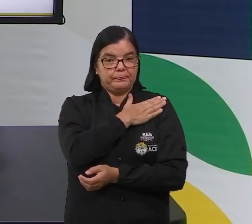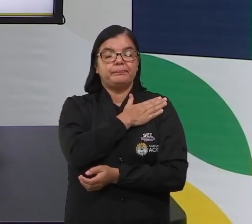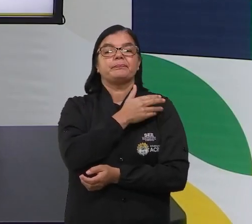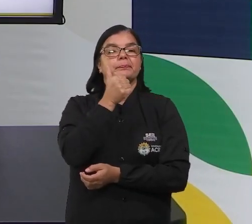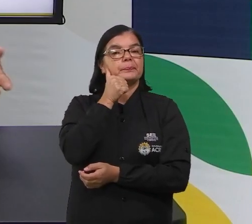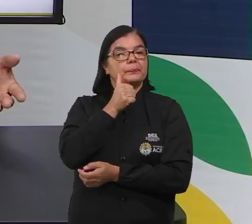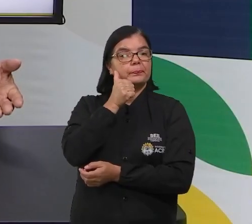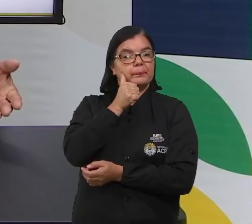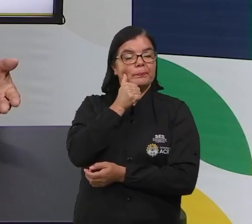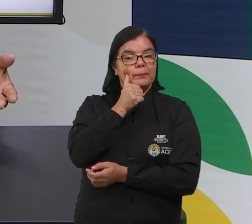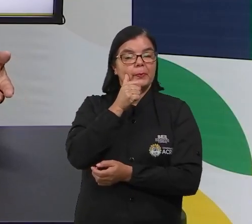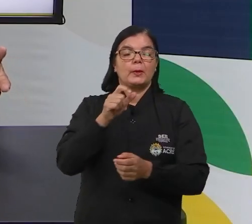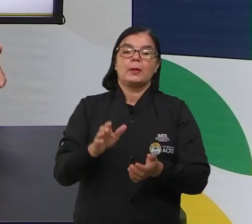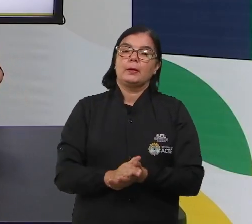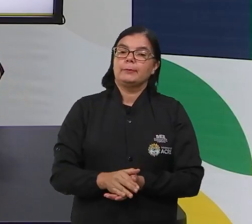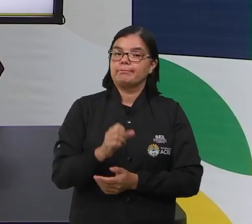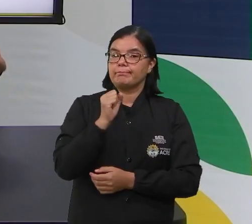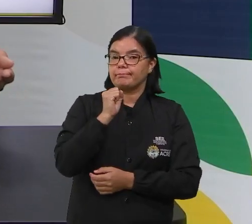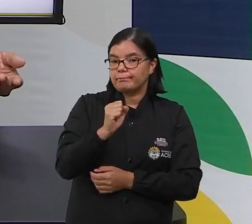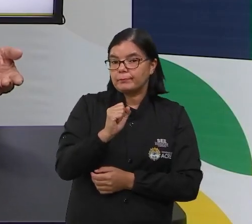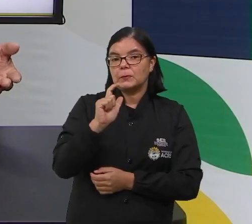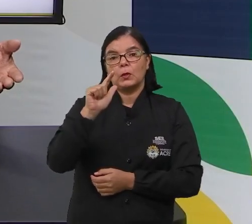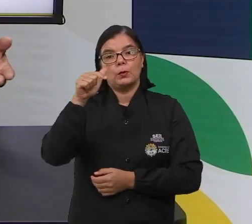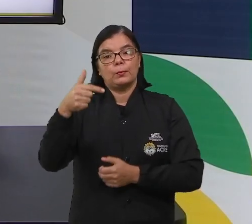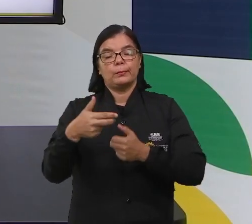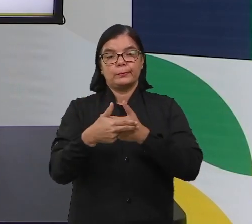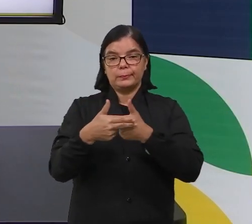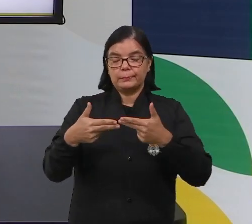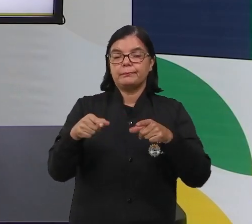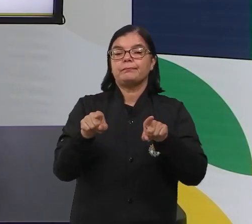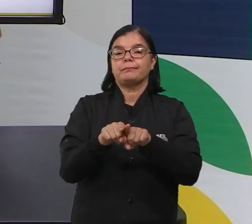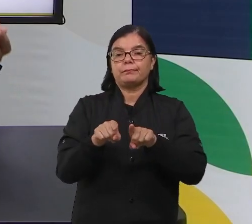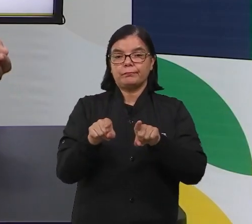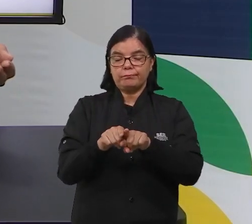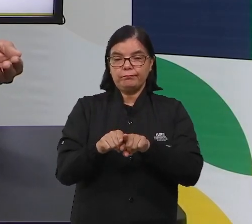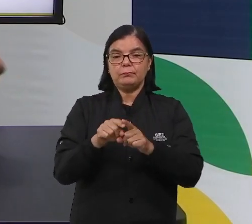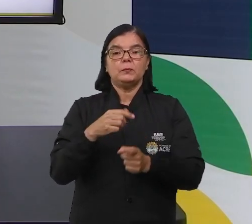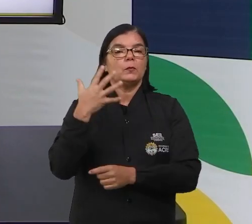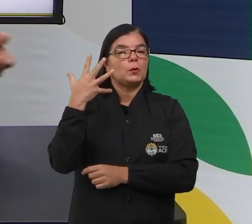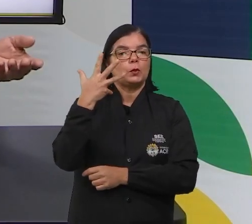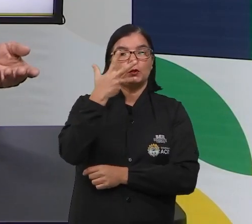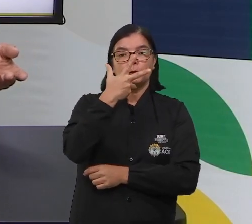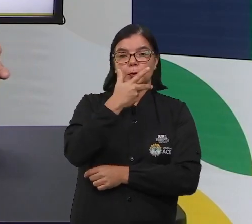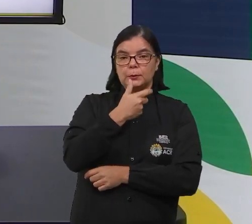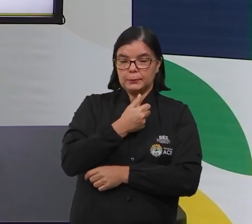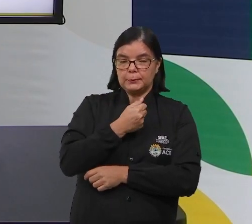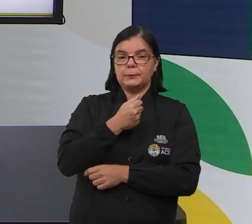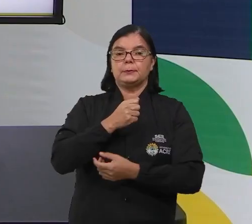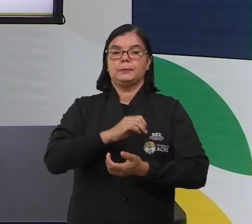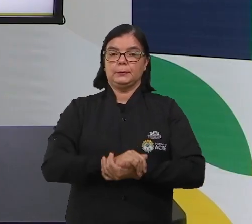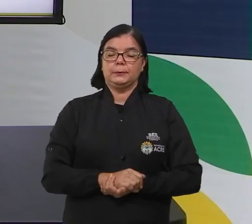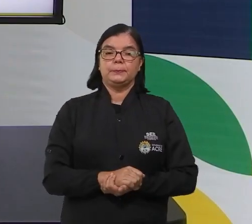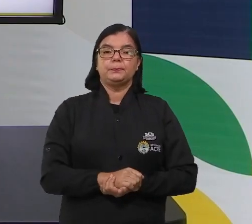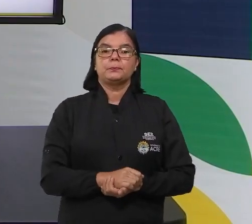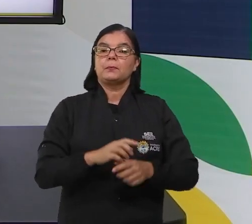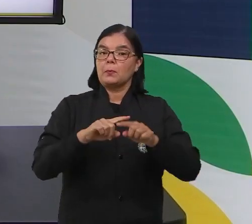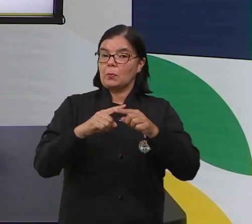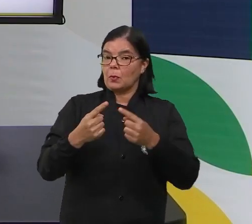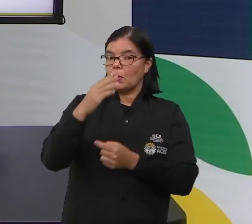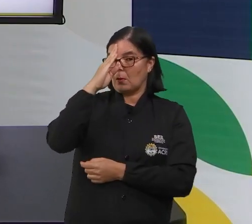contra ela e mataram a mulher. Entre outras coisas também porque era muito bela, né? Era de extravagante beleza,